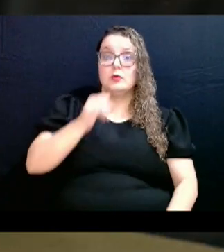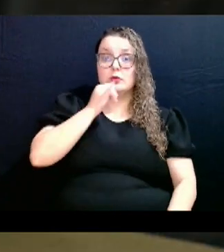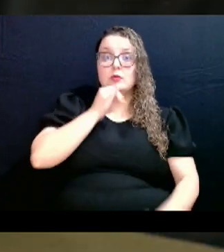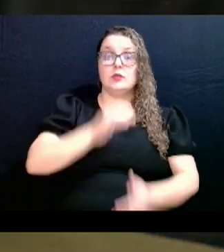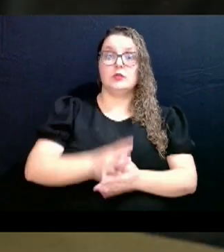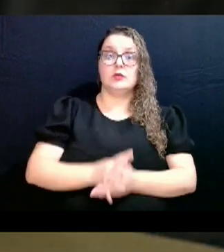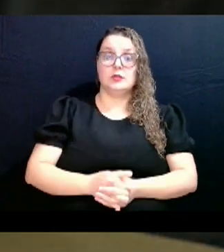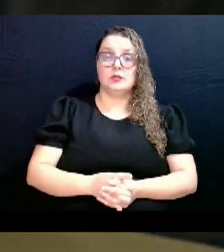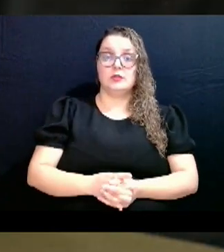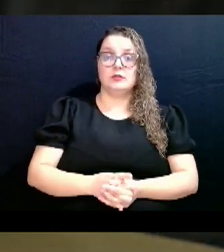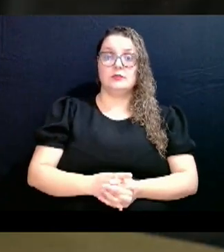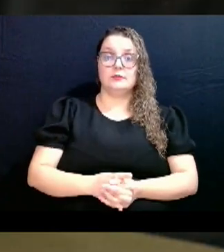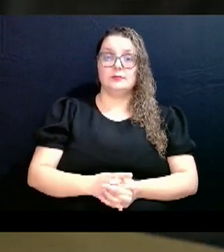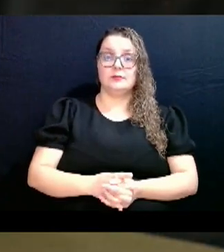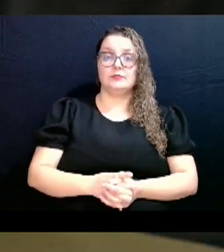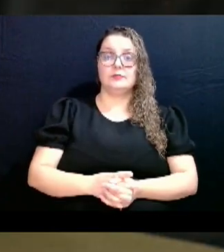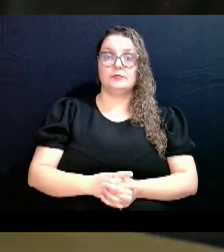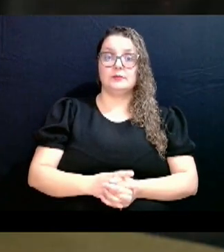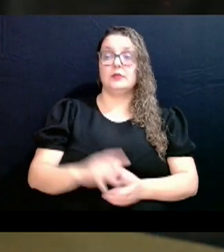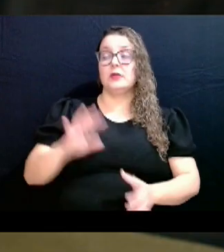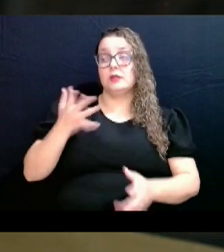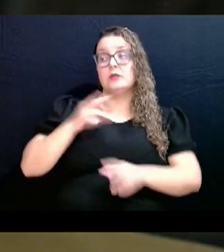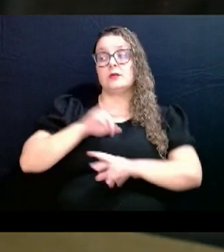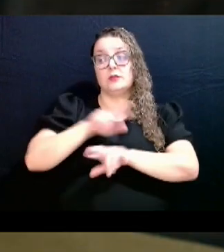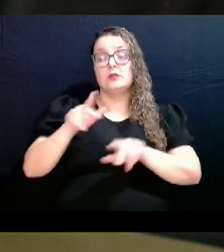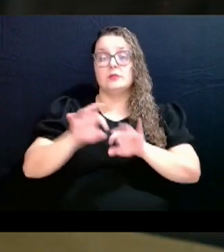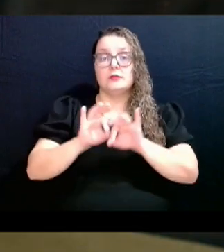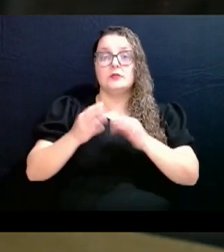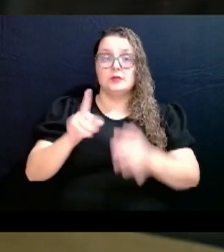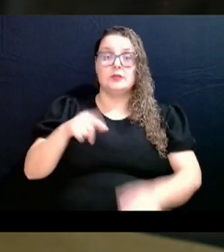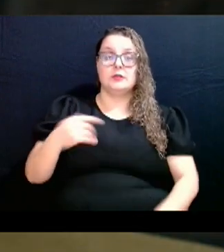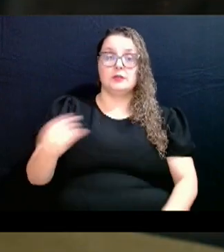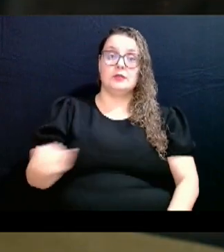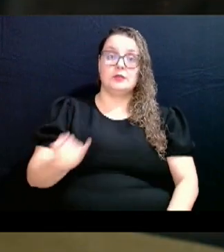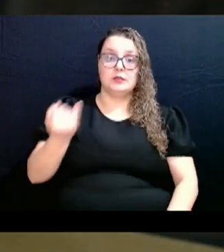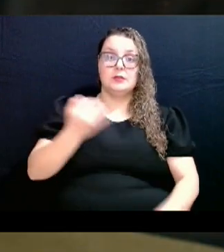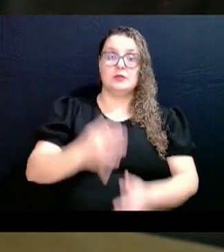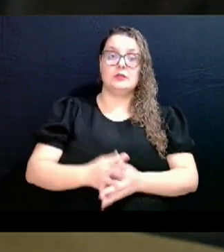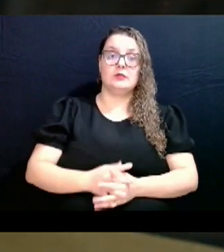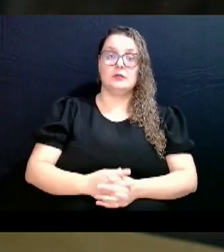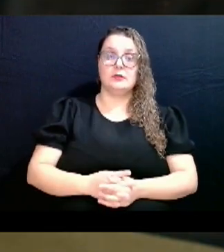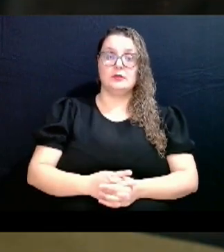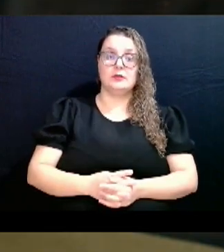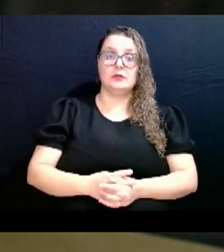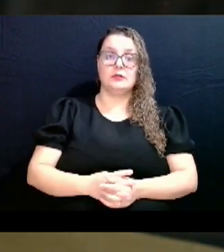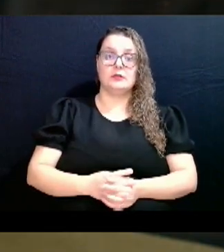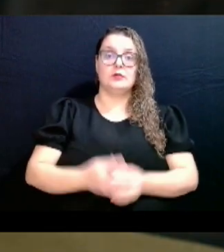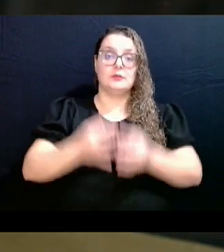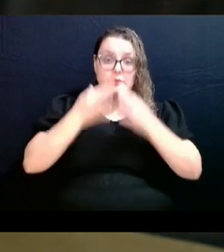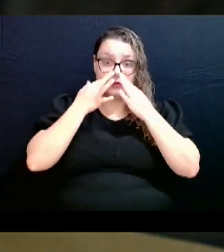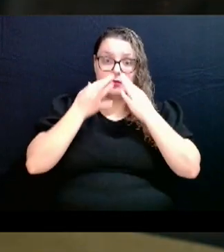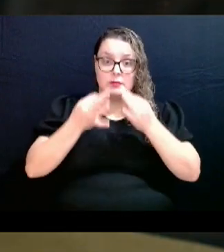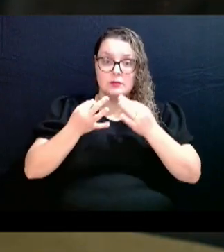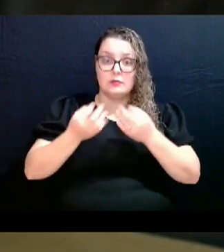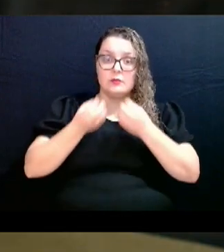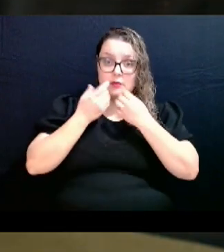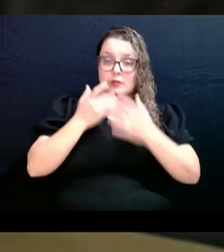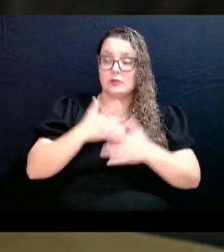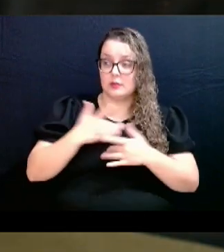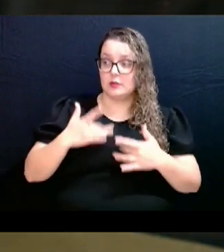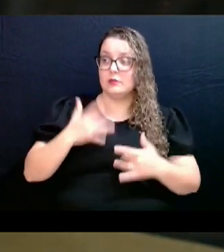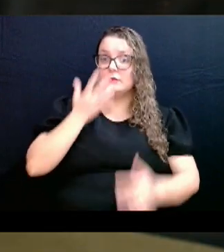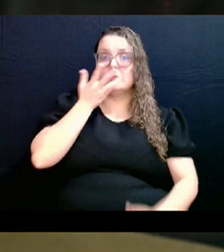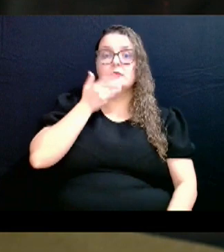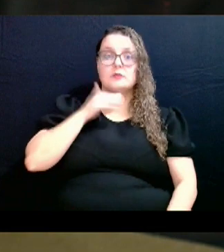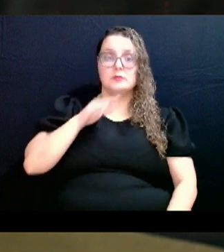isso acontece em várias famílias e que é importante a gente estar atento para o bem-estar dessa criança e deixar